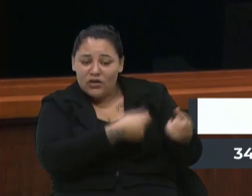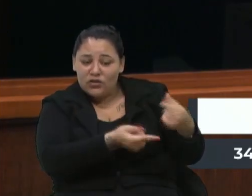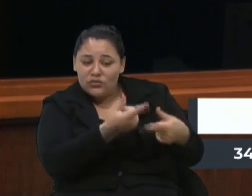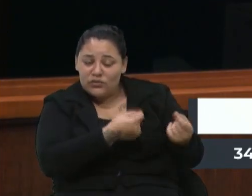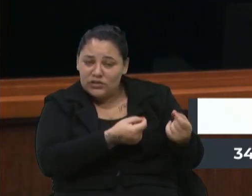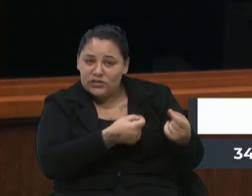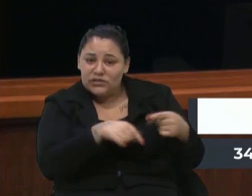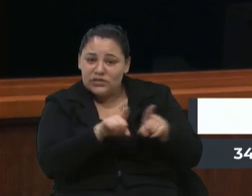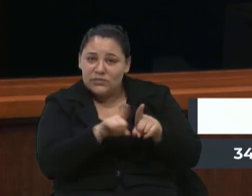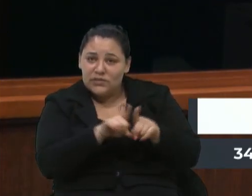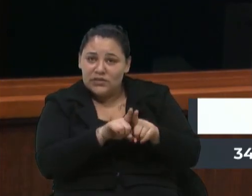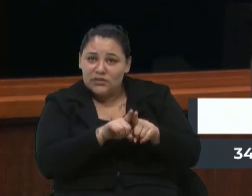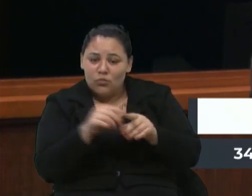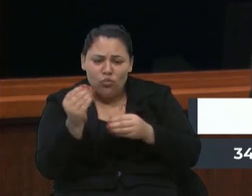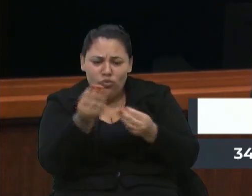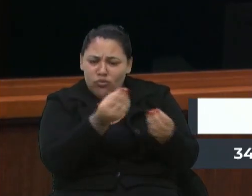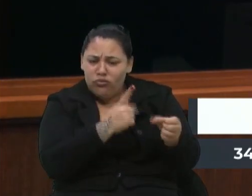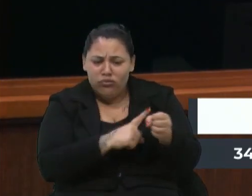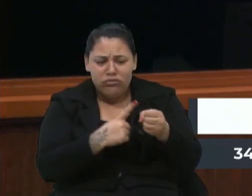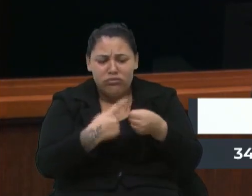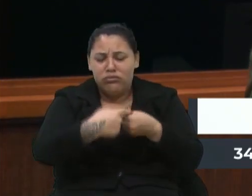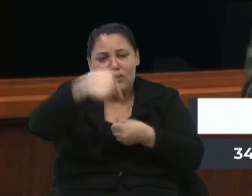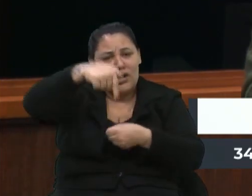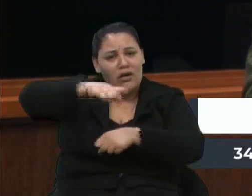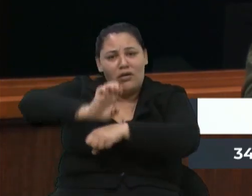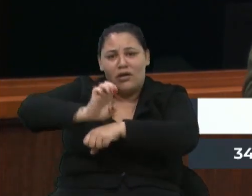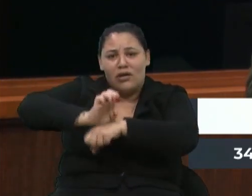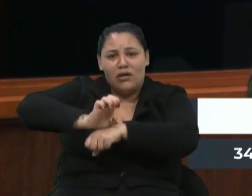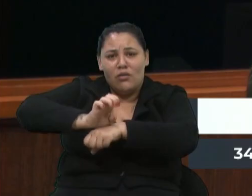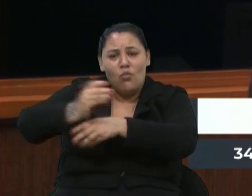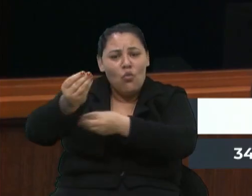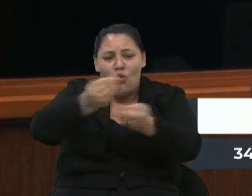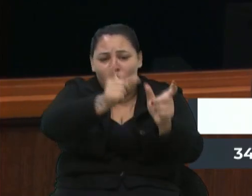do número de municípios, do número de pessoas,